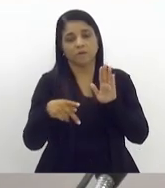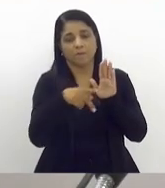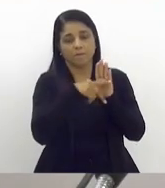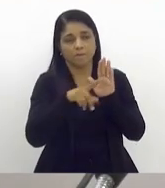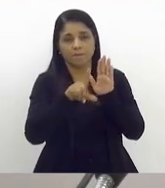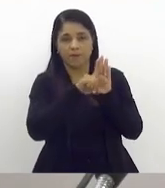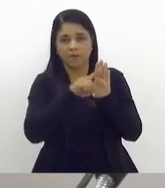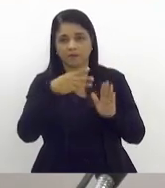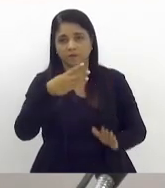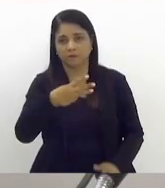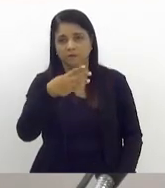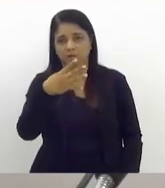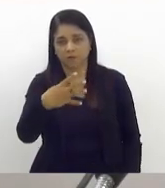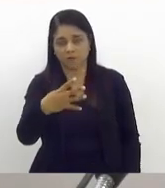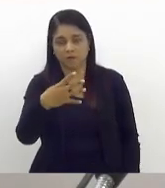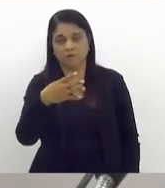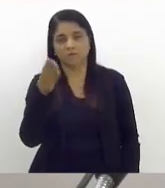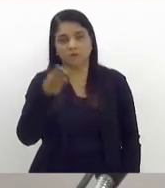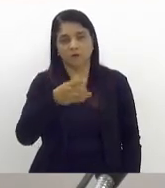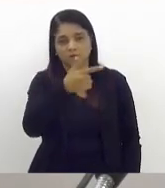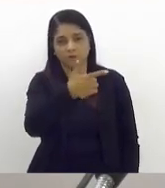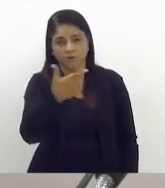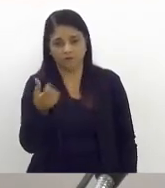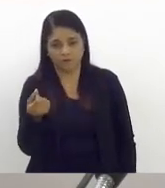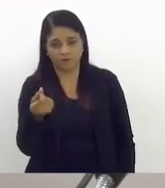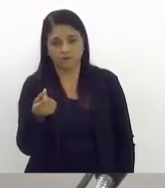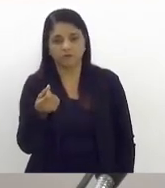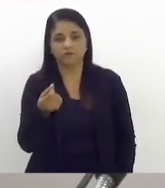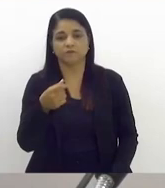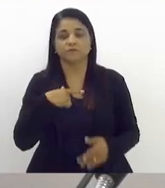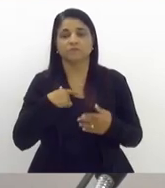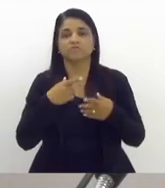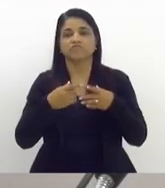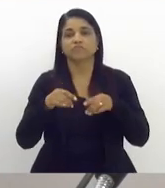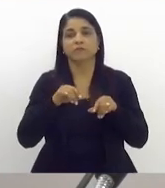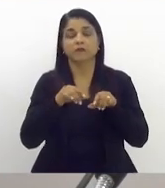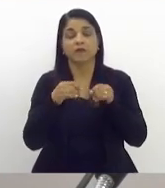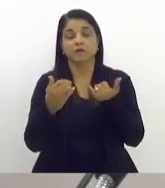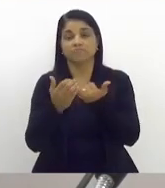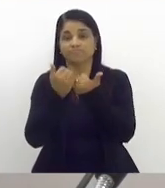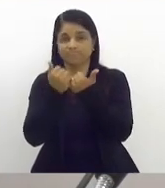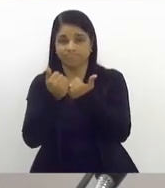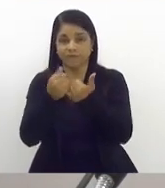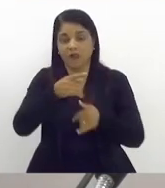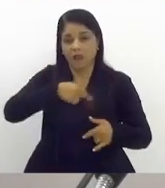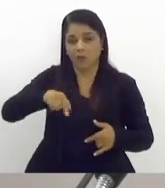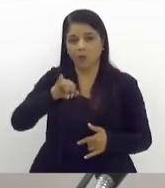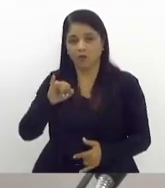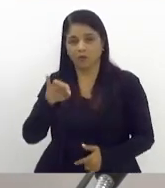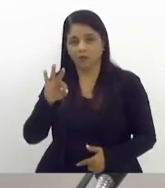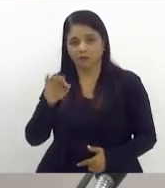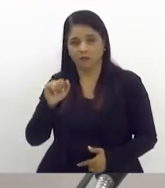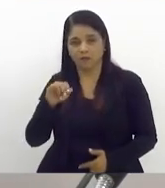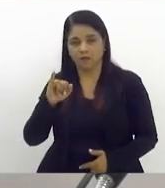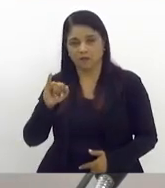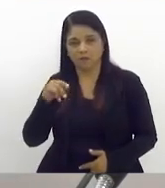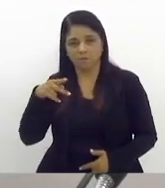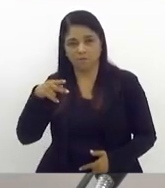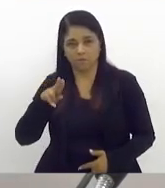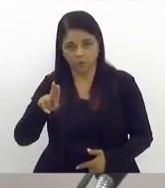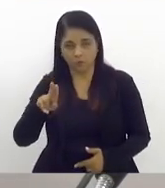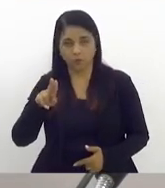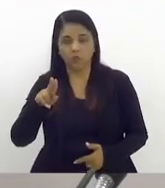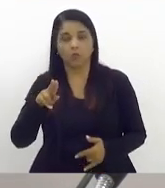PL 3404 de 2020, autoria do deputado Gustavo Schmidt, que determina o tombamento da Lagoa de Itaipu como patrimônio